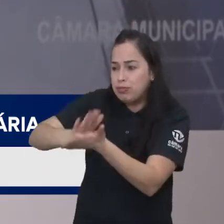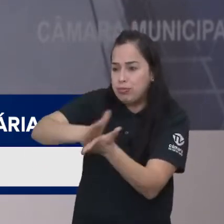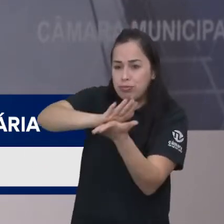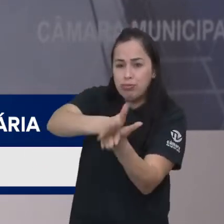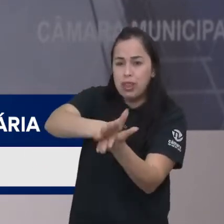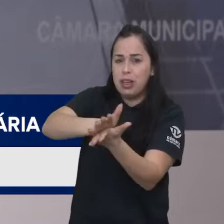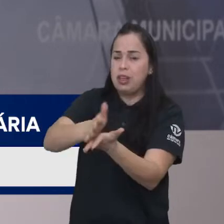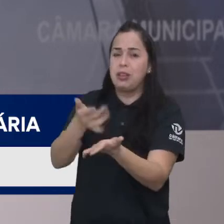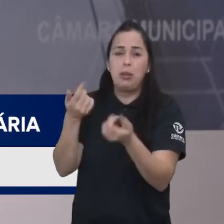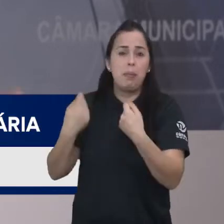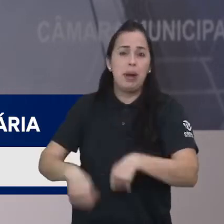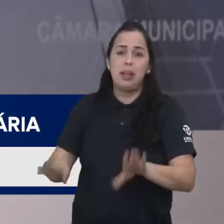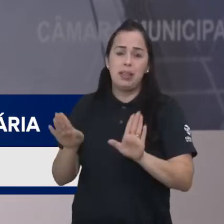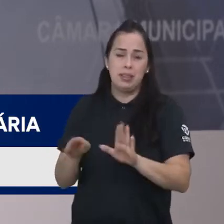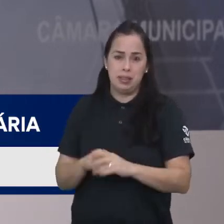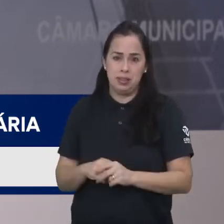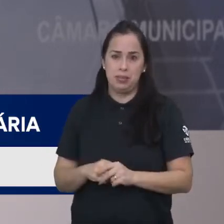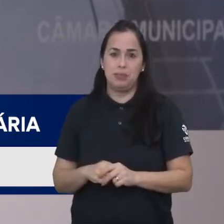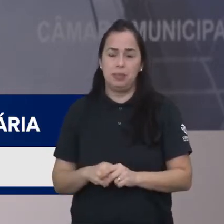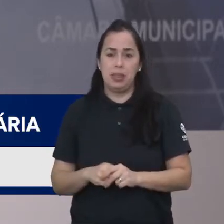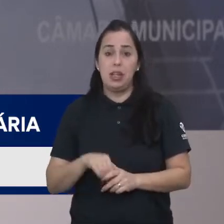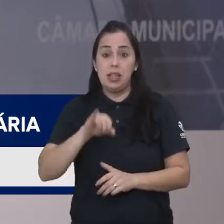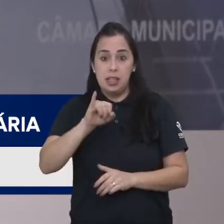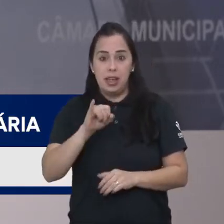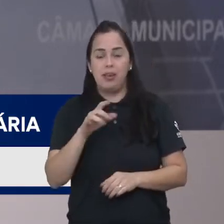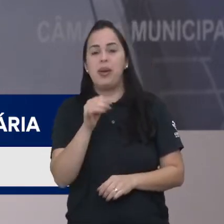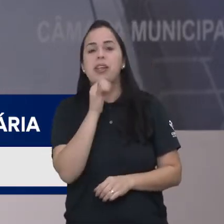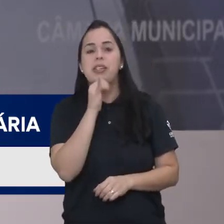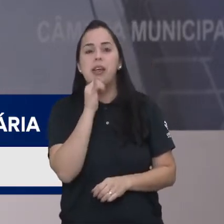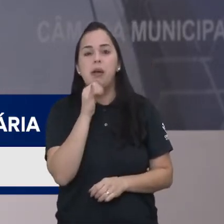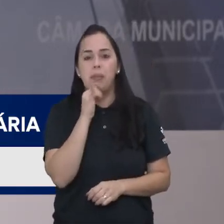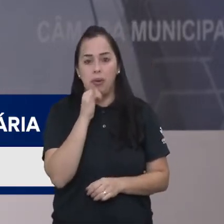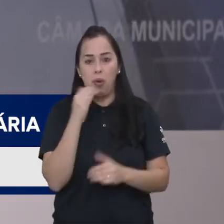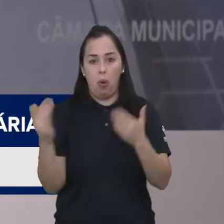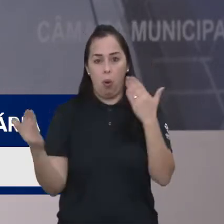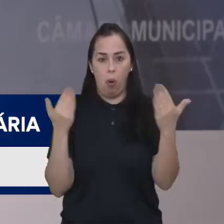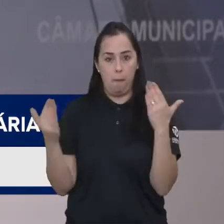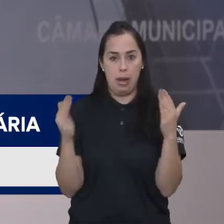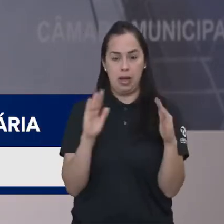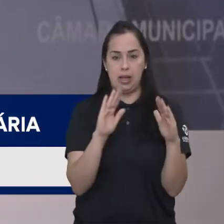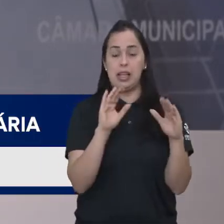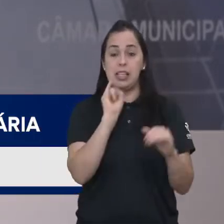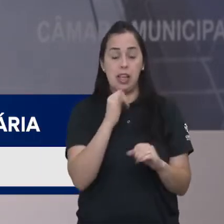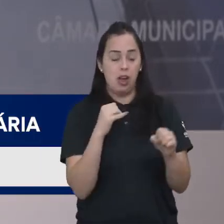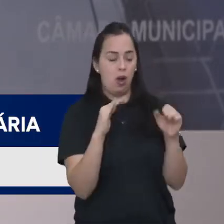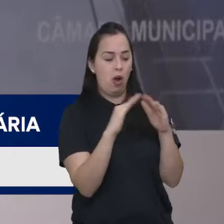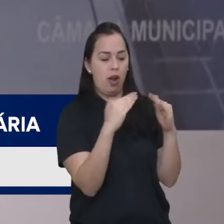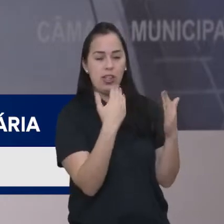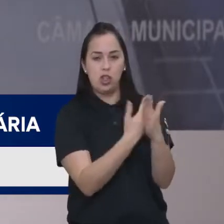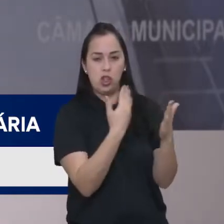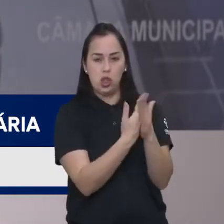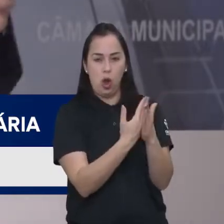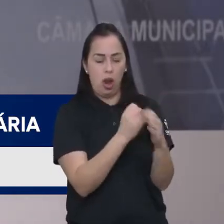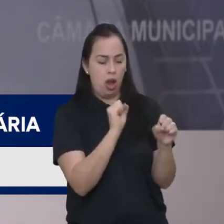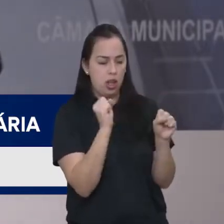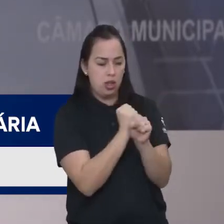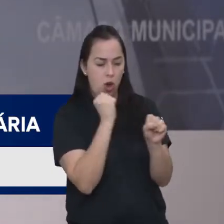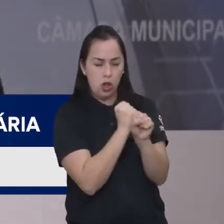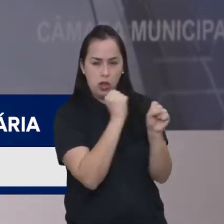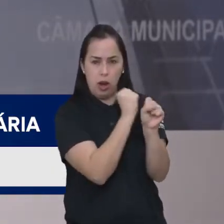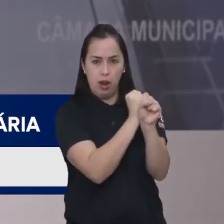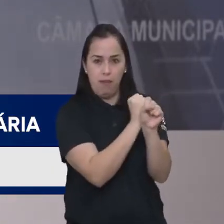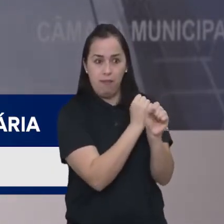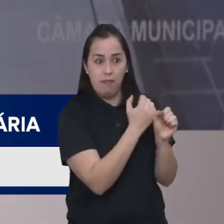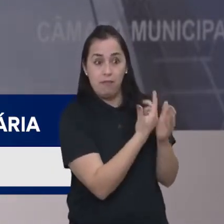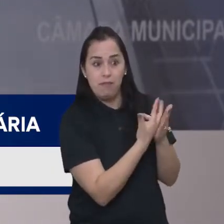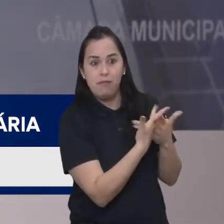quem constrói mais escola constrói menos presídios. A gente vai superequipar a guarda municipal, o satélite e para vigilar as